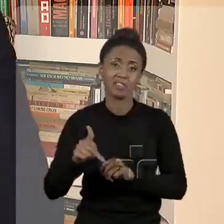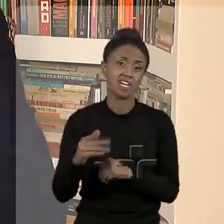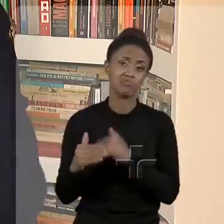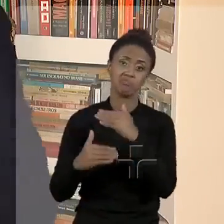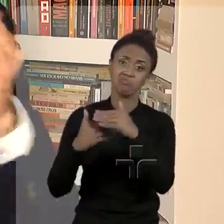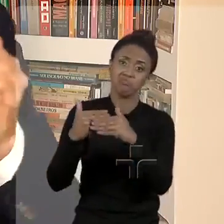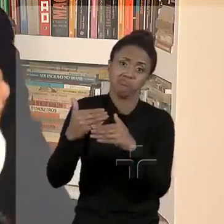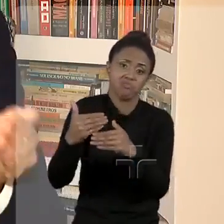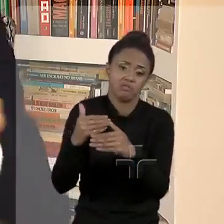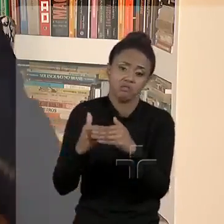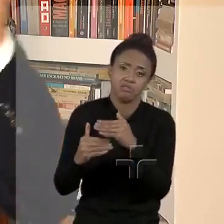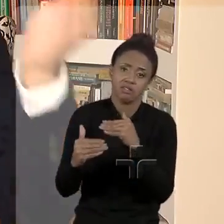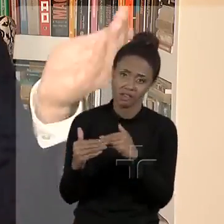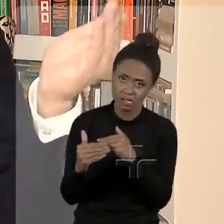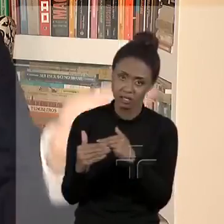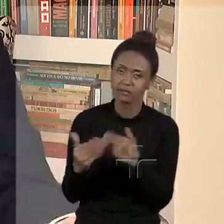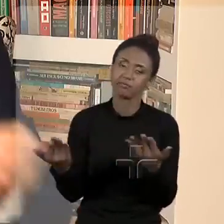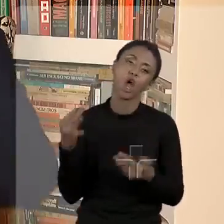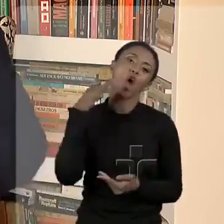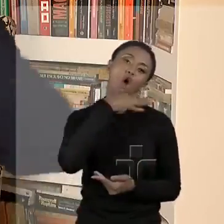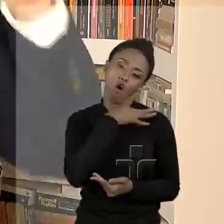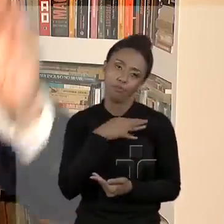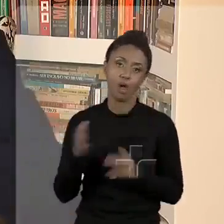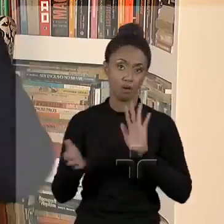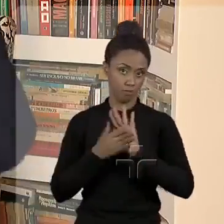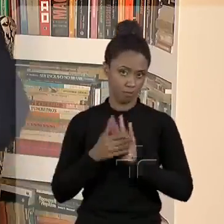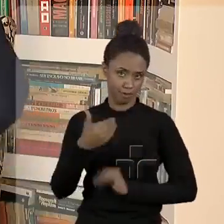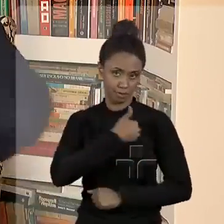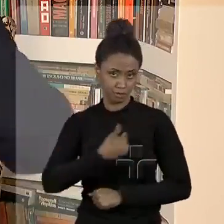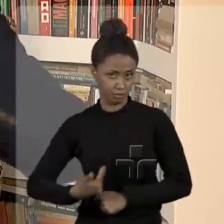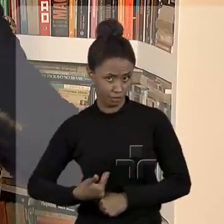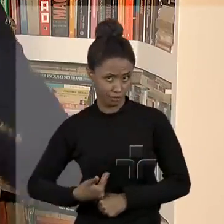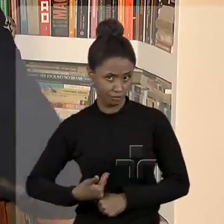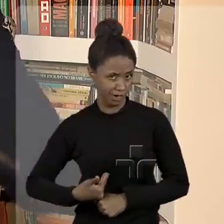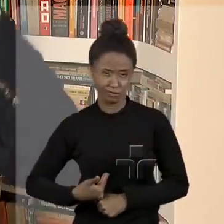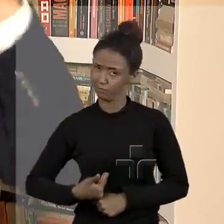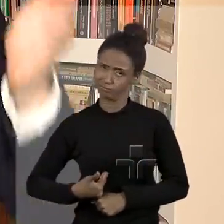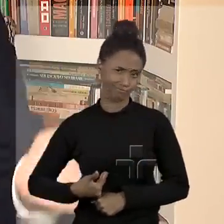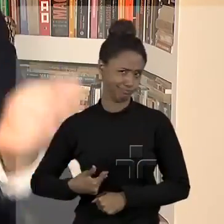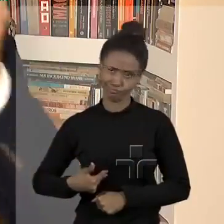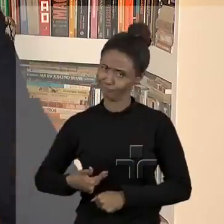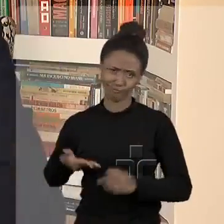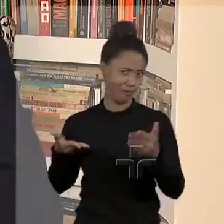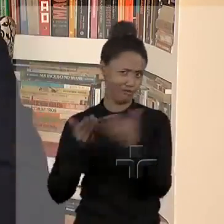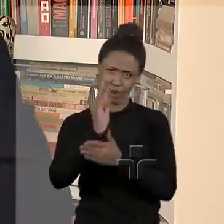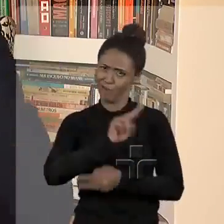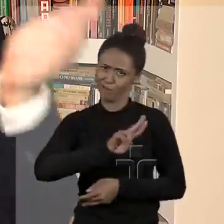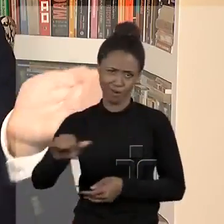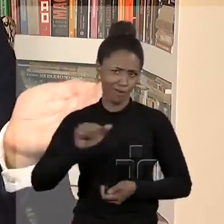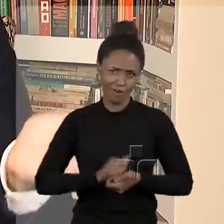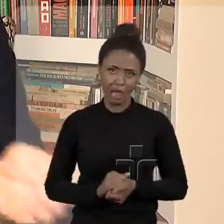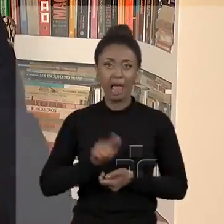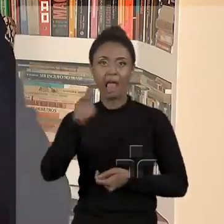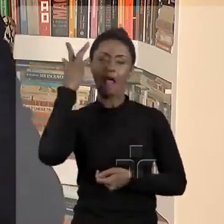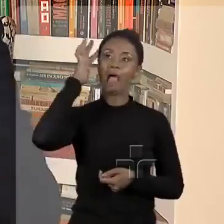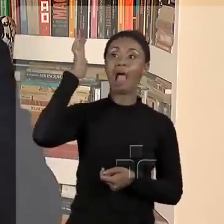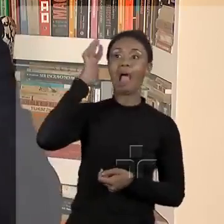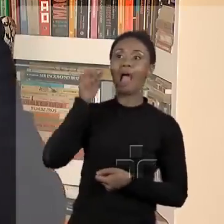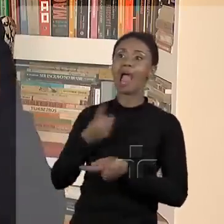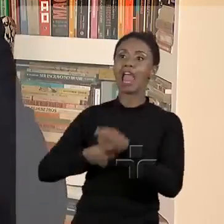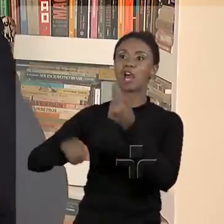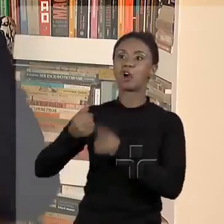Agora, está muito claro que a proposta do governo não passa de forma nenhuma. Ou seja, imaginar que vai ter economia